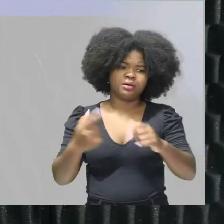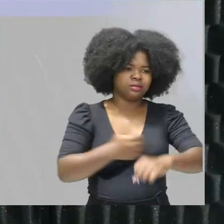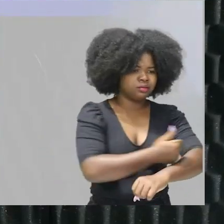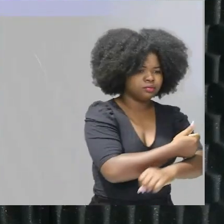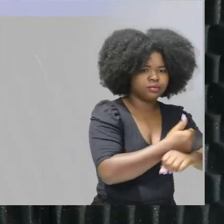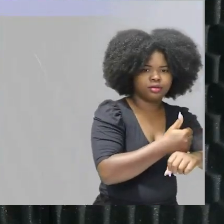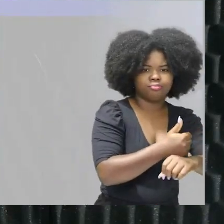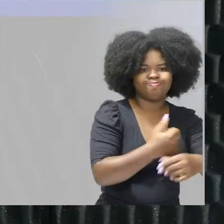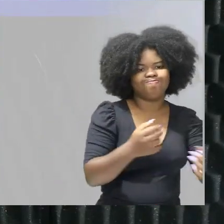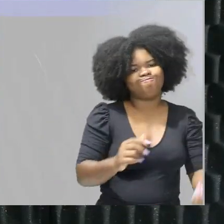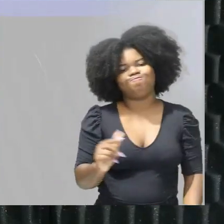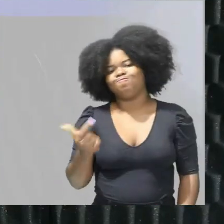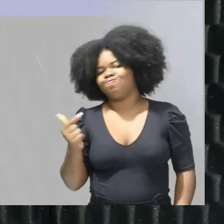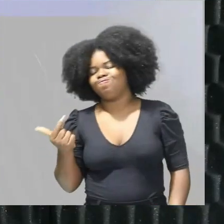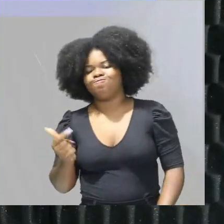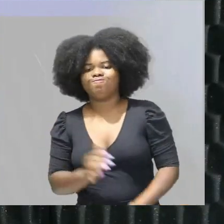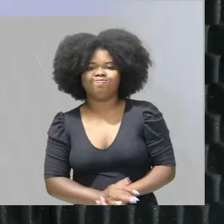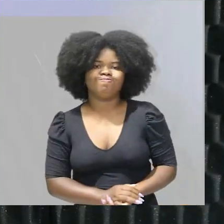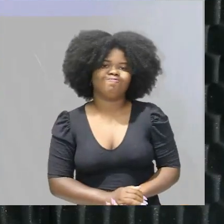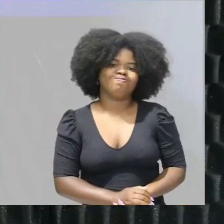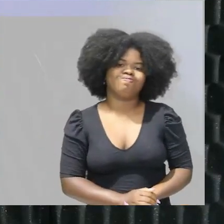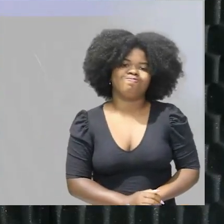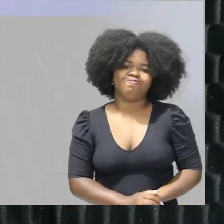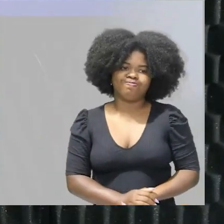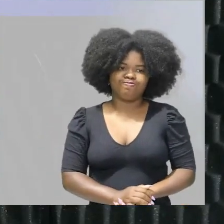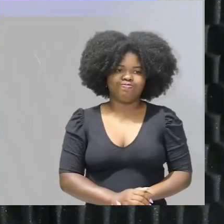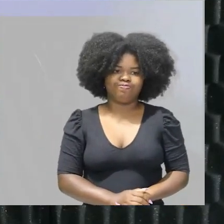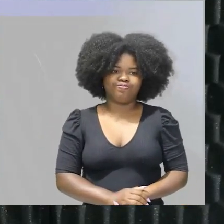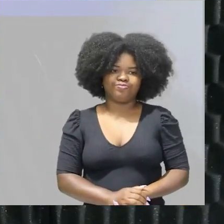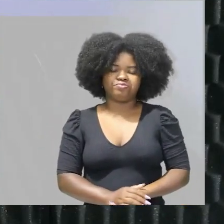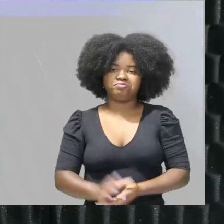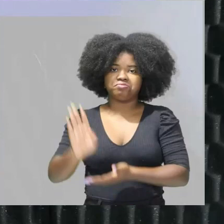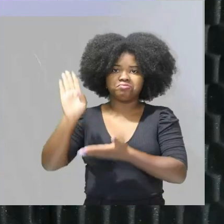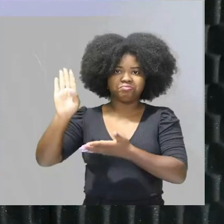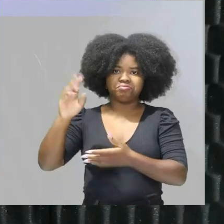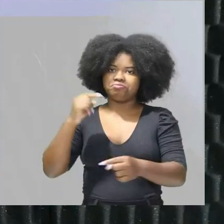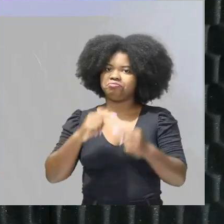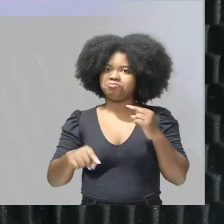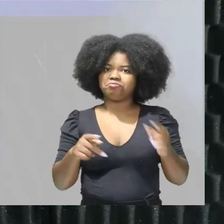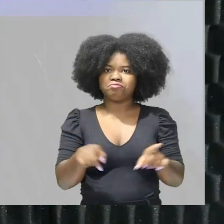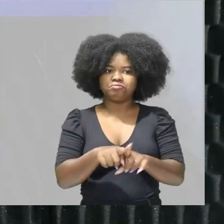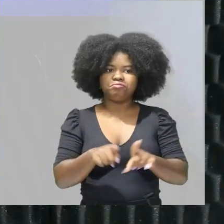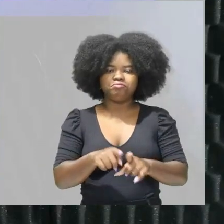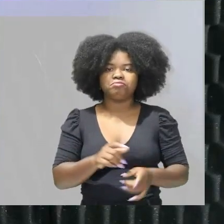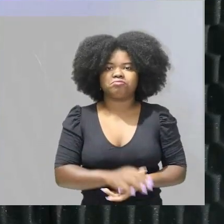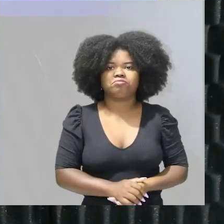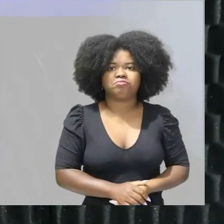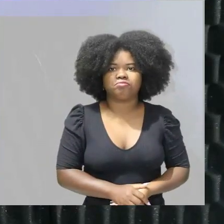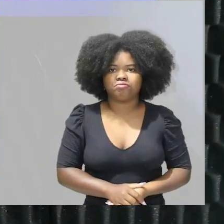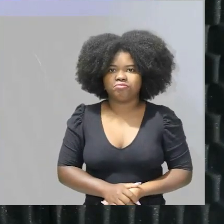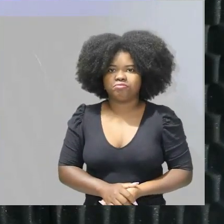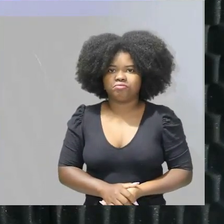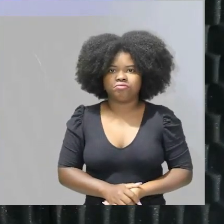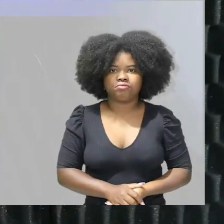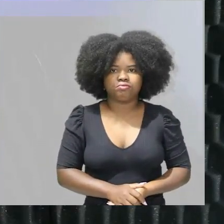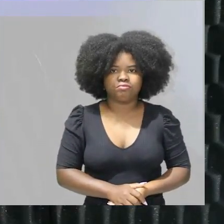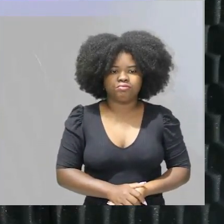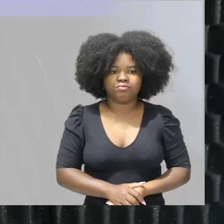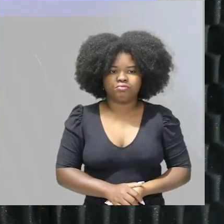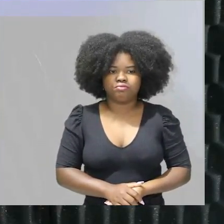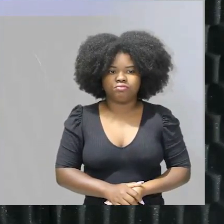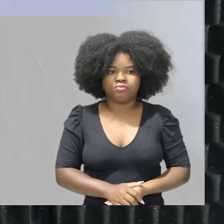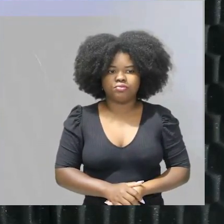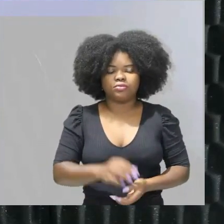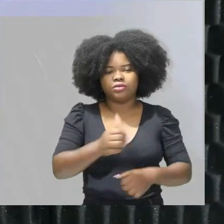primeiro olha aqui ó primeira moralidade não vai encaixar muito bem a primeira Norma moral a moralidade